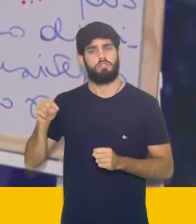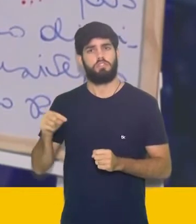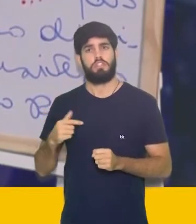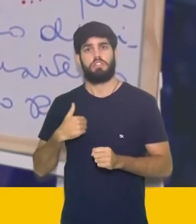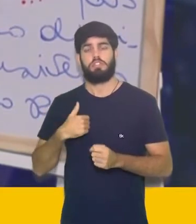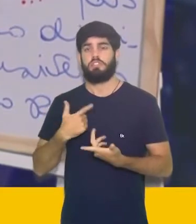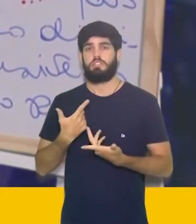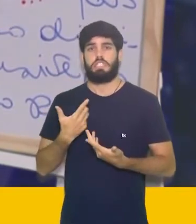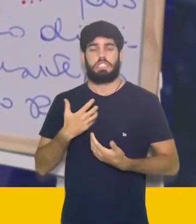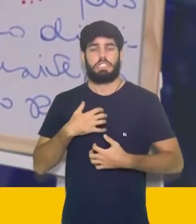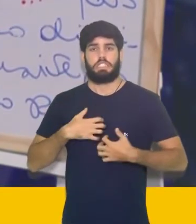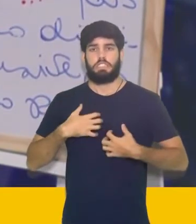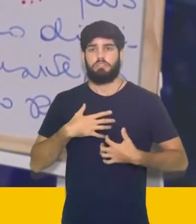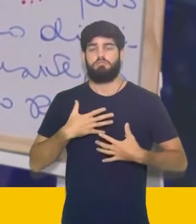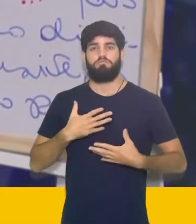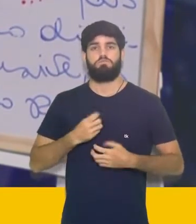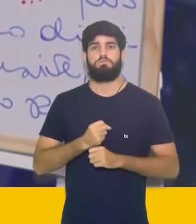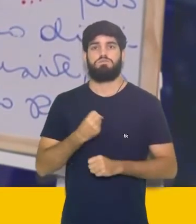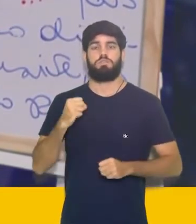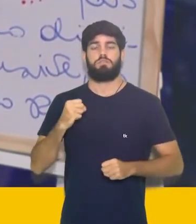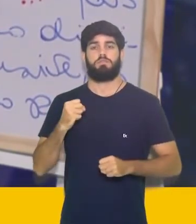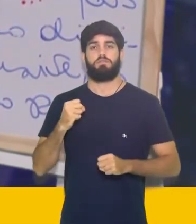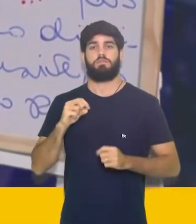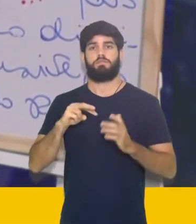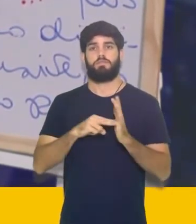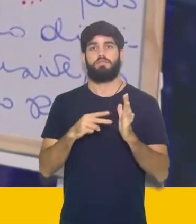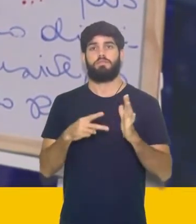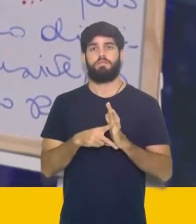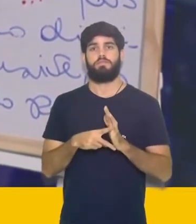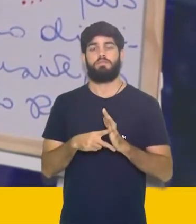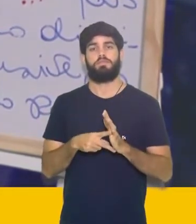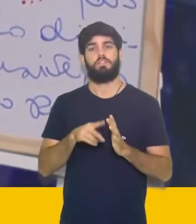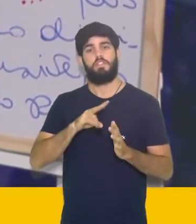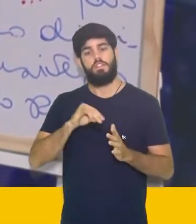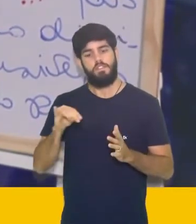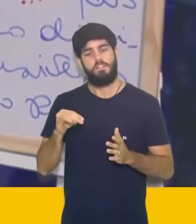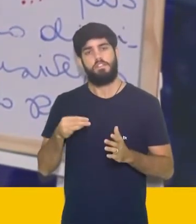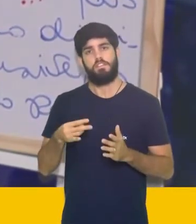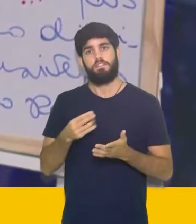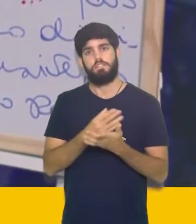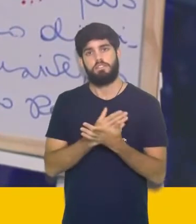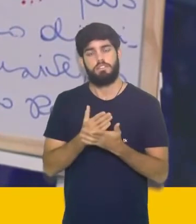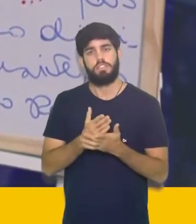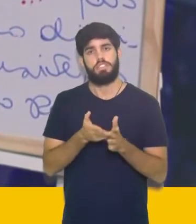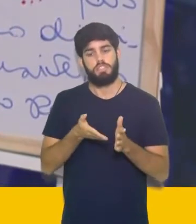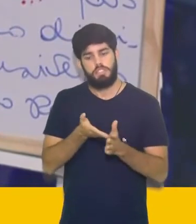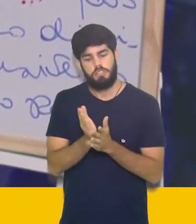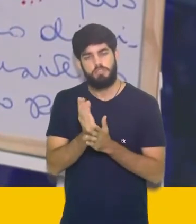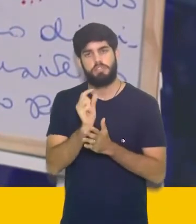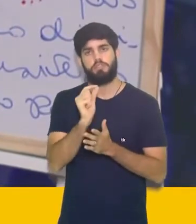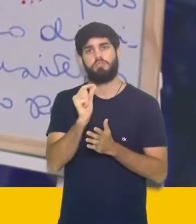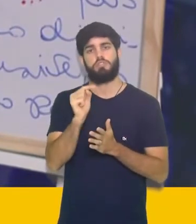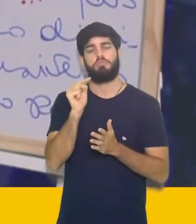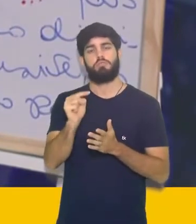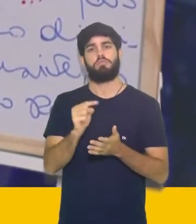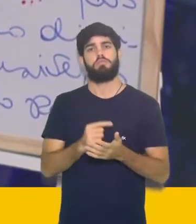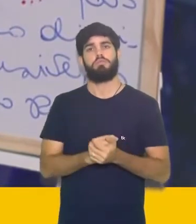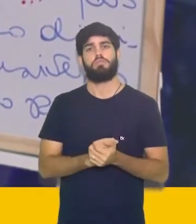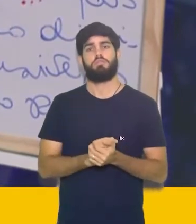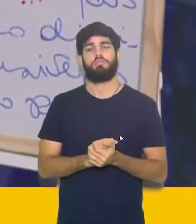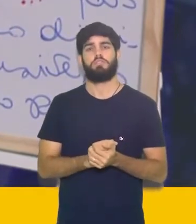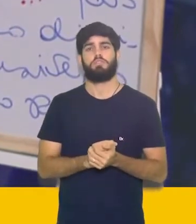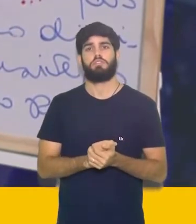indignação que é grande. E o sentido vai nascendo a partir do que você pontua.